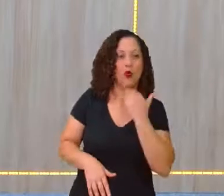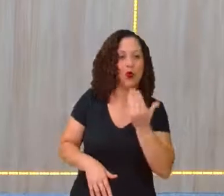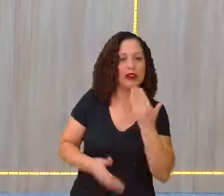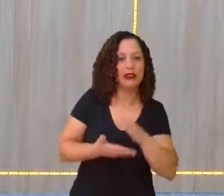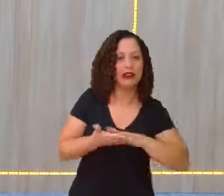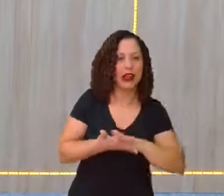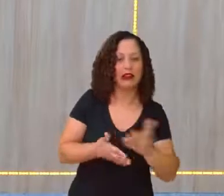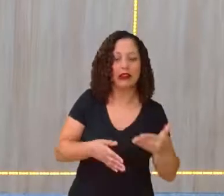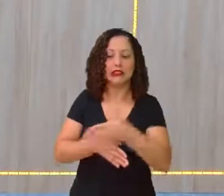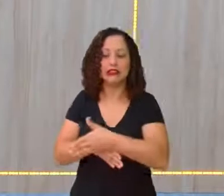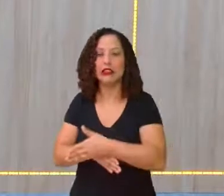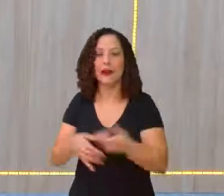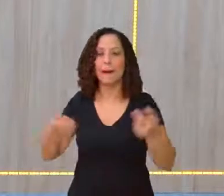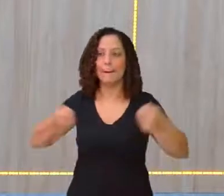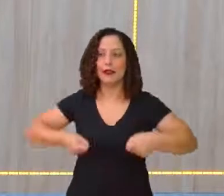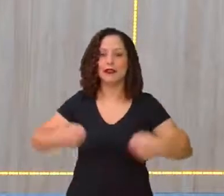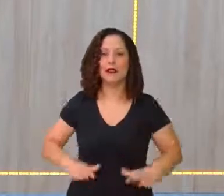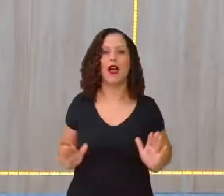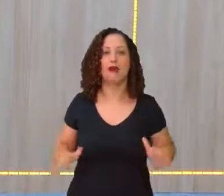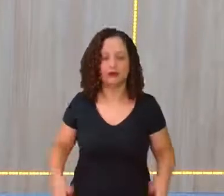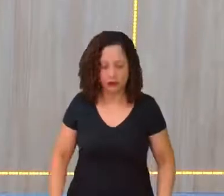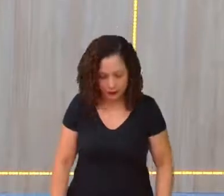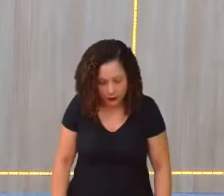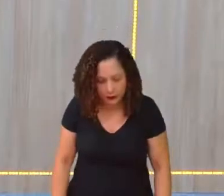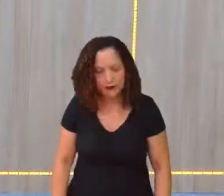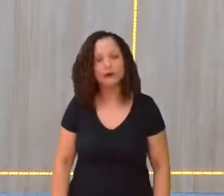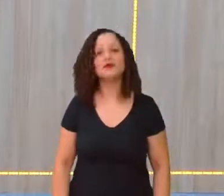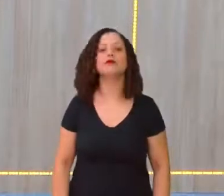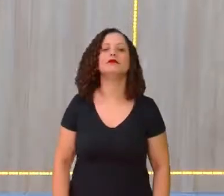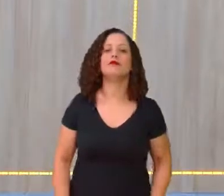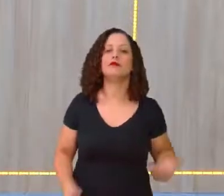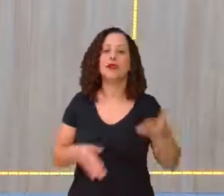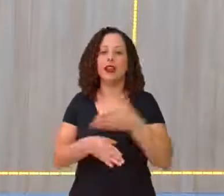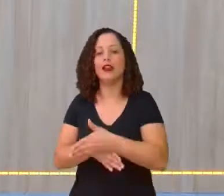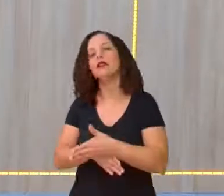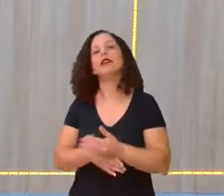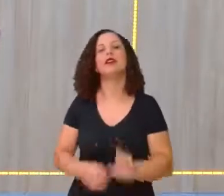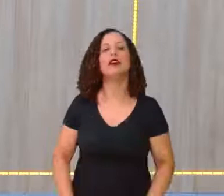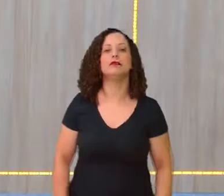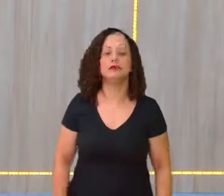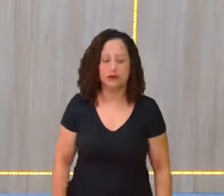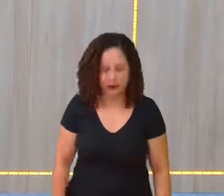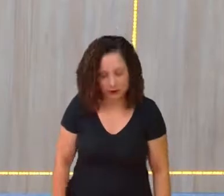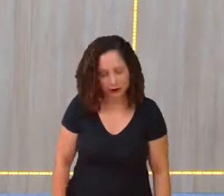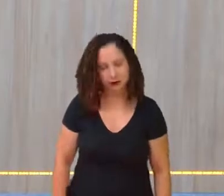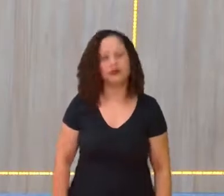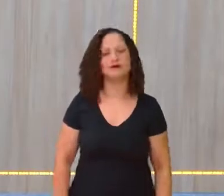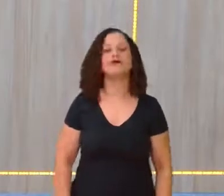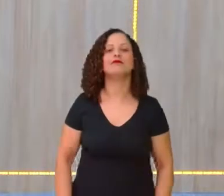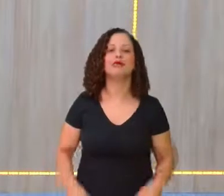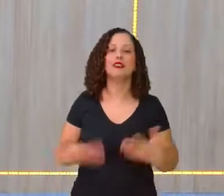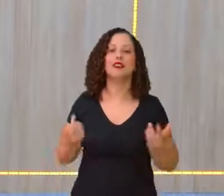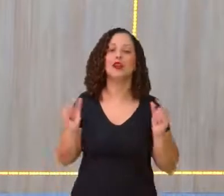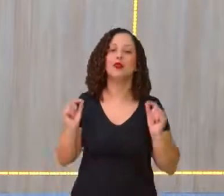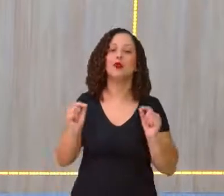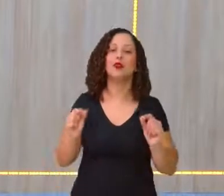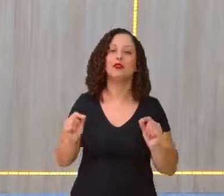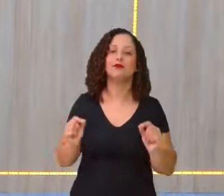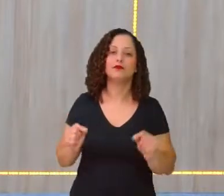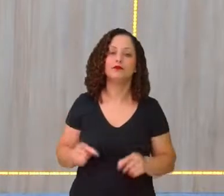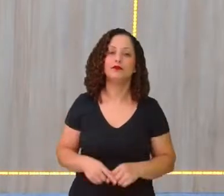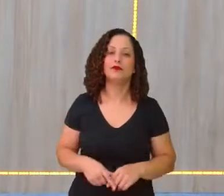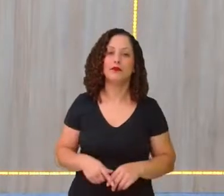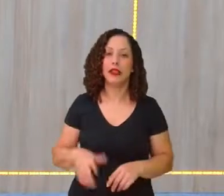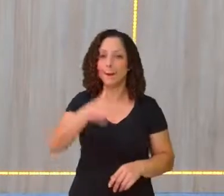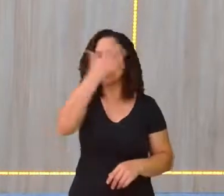entrar no tatame, você precisa cumprimentar para entrar, você entra, cumprimenta Jigoro Kano, que é o criador, né,